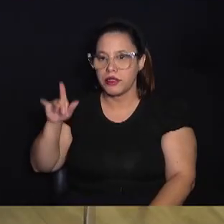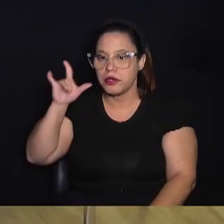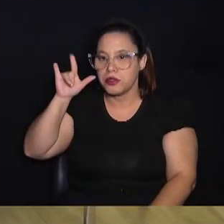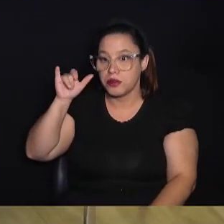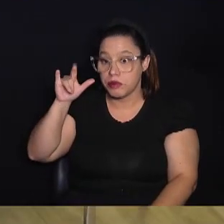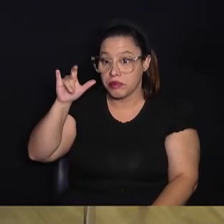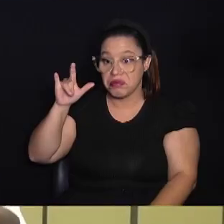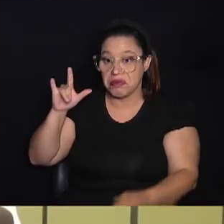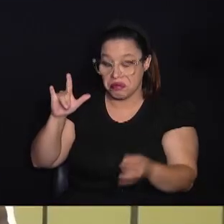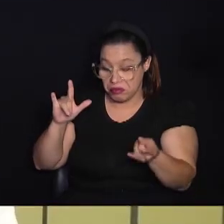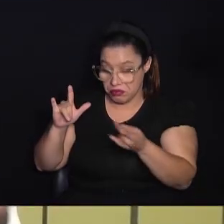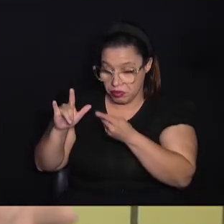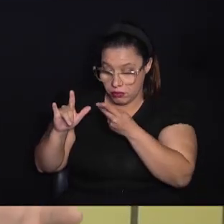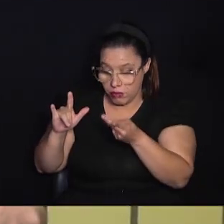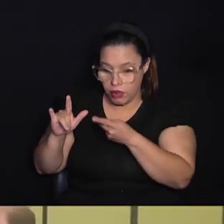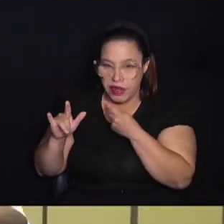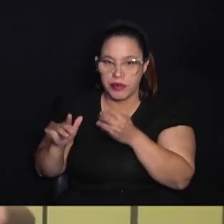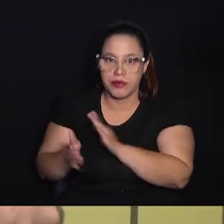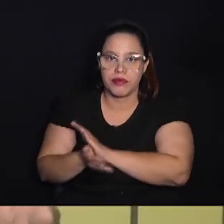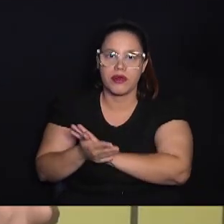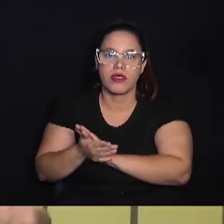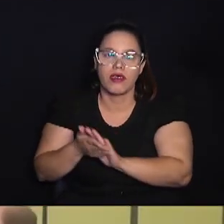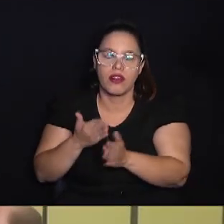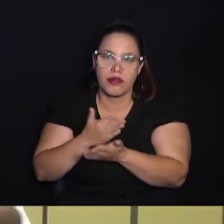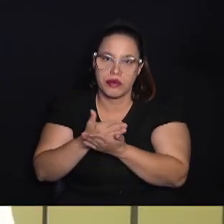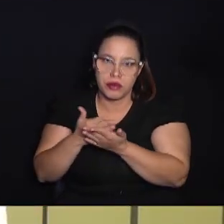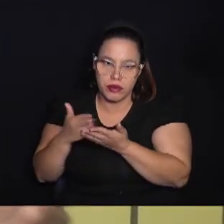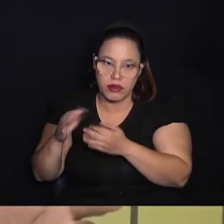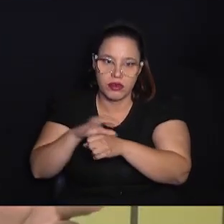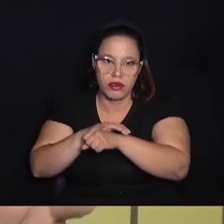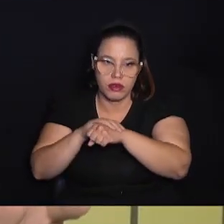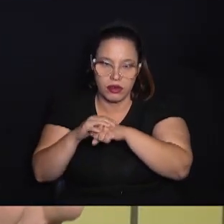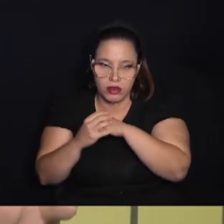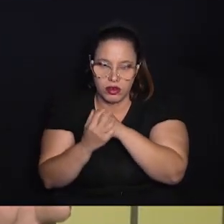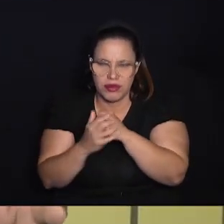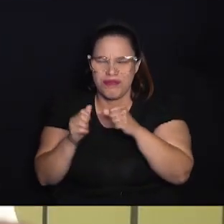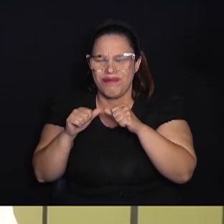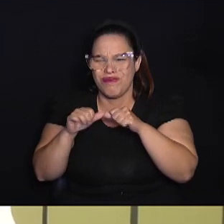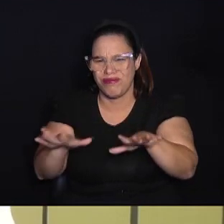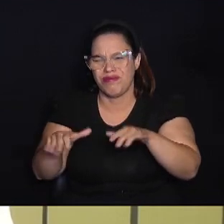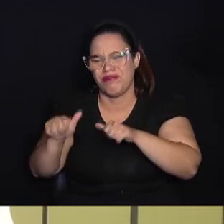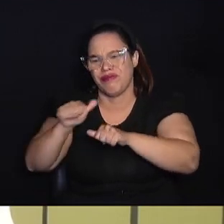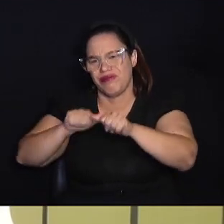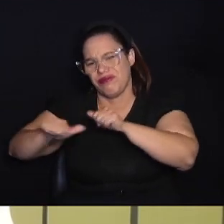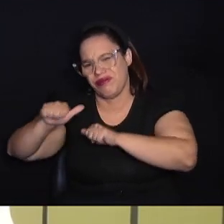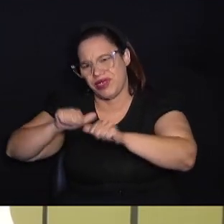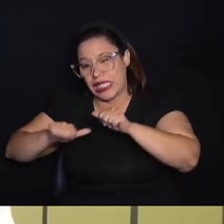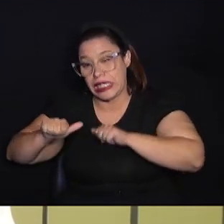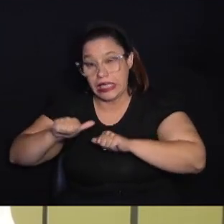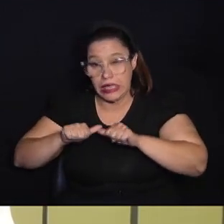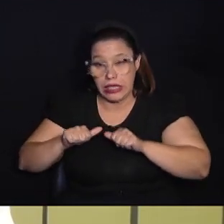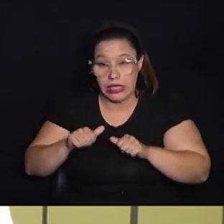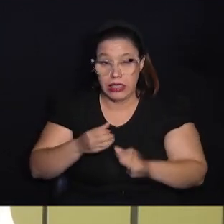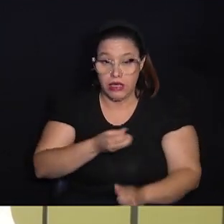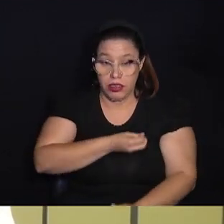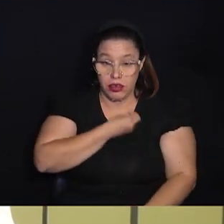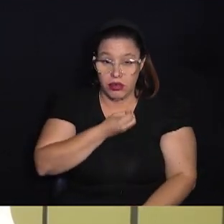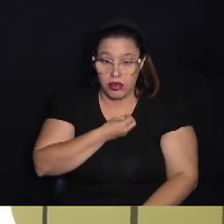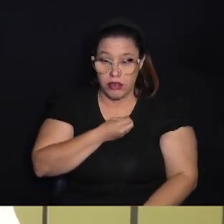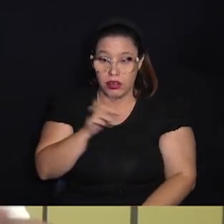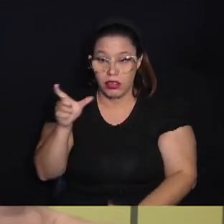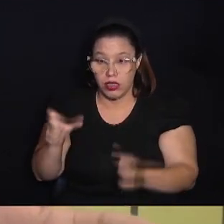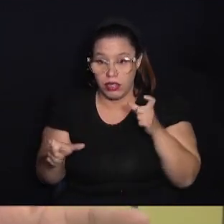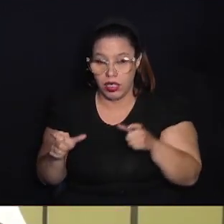trabalho surgiu também em período da pandemia né pandemia ela mudou a vida de muitas pessoas com certeza e em 2020 teve um